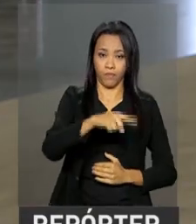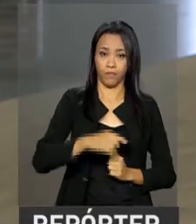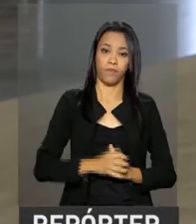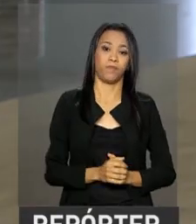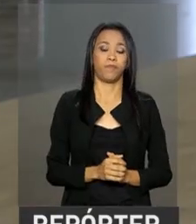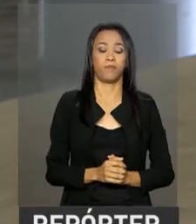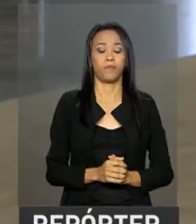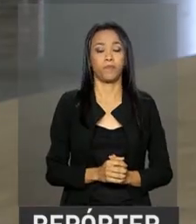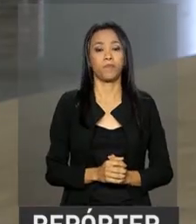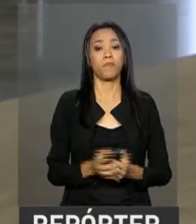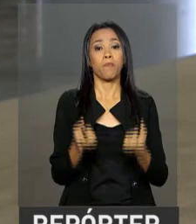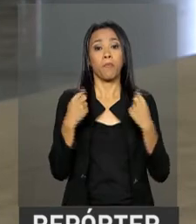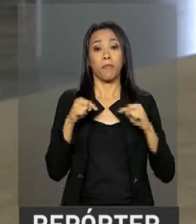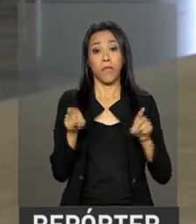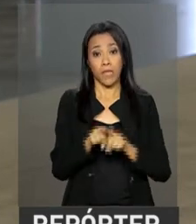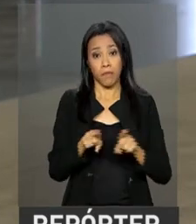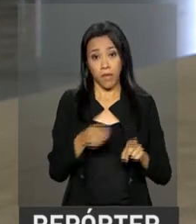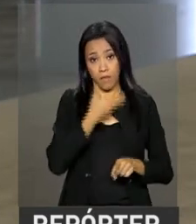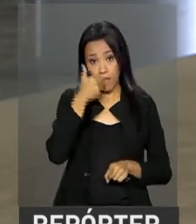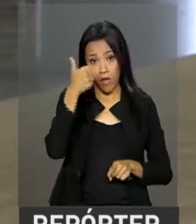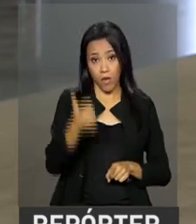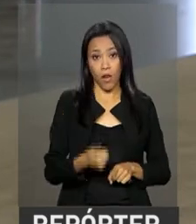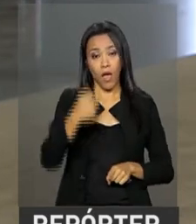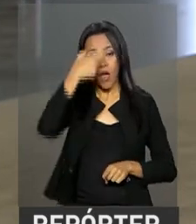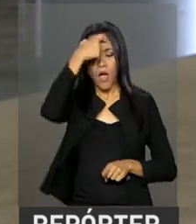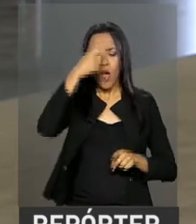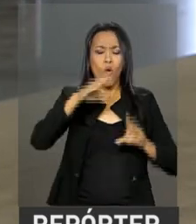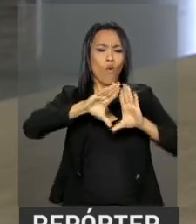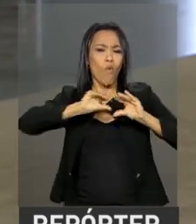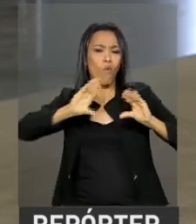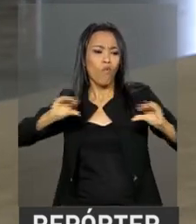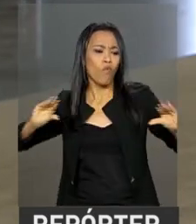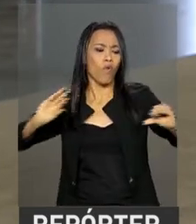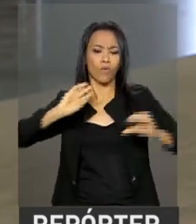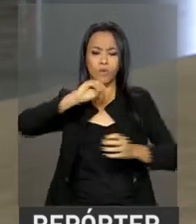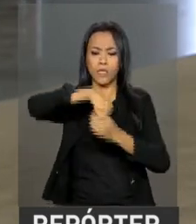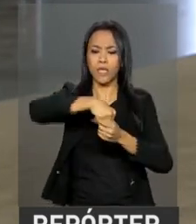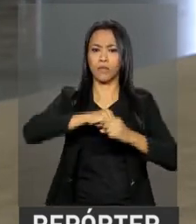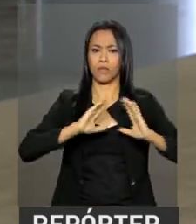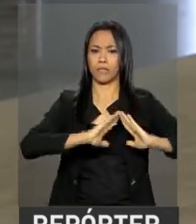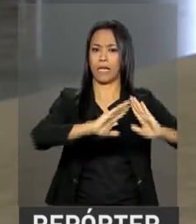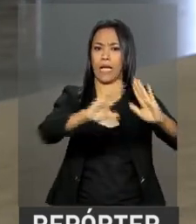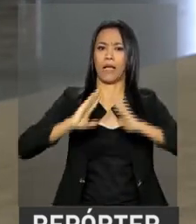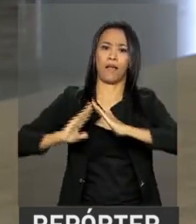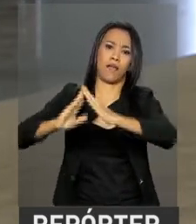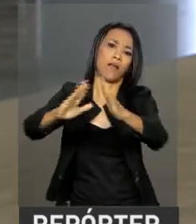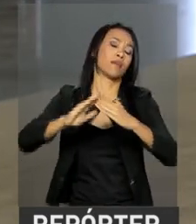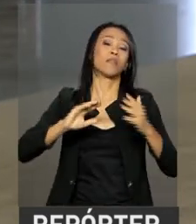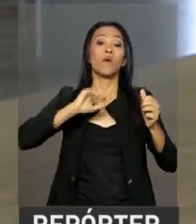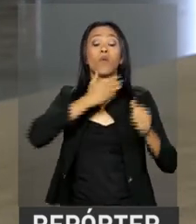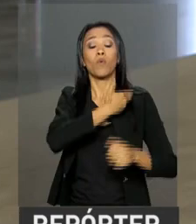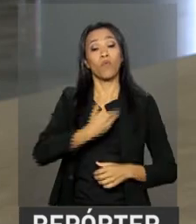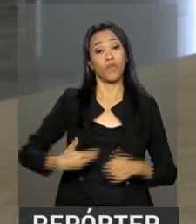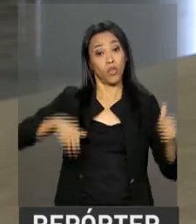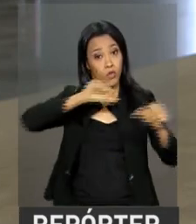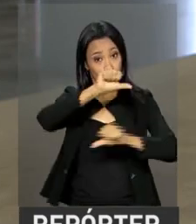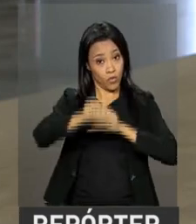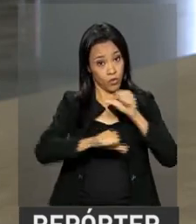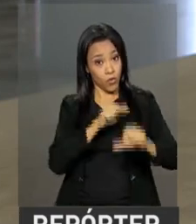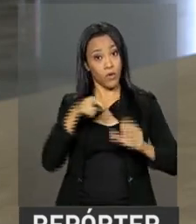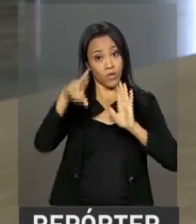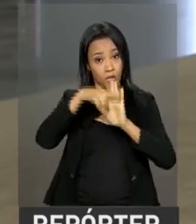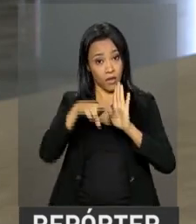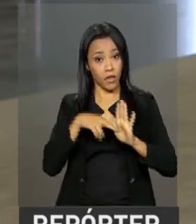e também para melhorar o conforto nas unidades do programa minha casa minha vida o governo mudou os critérios de construção